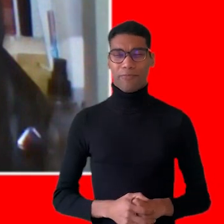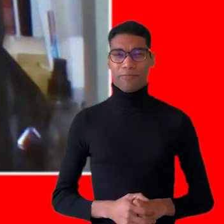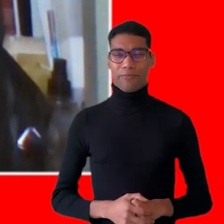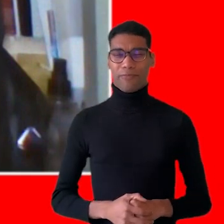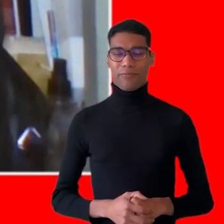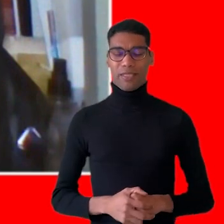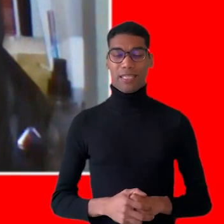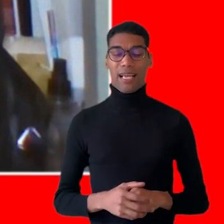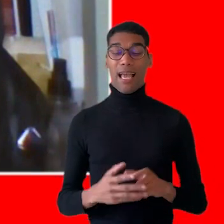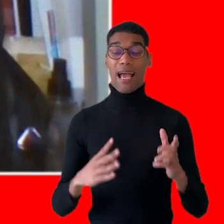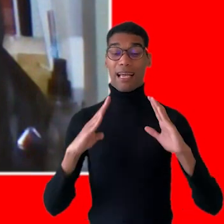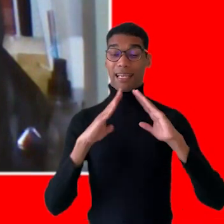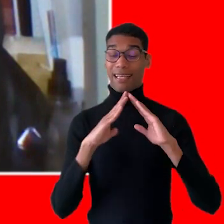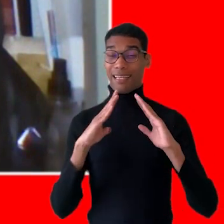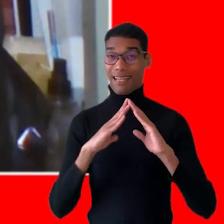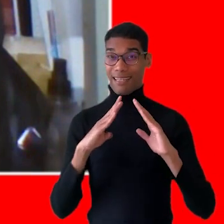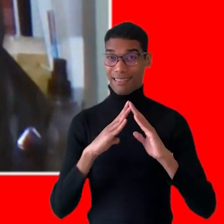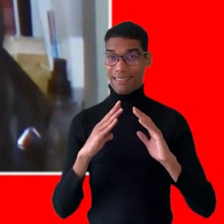que é a casa,